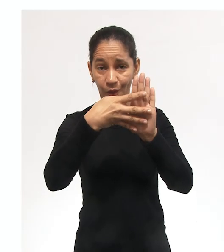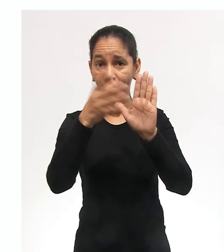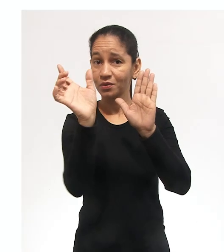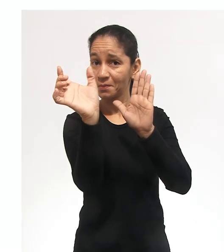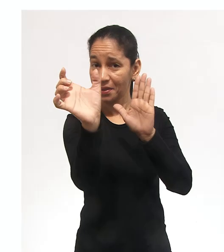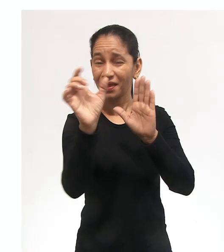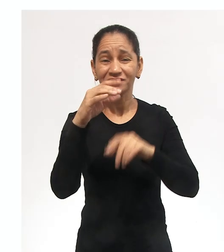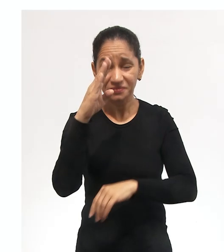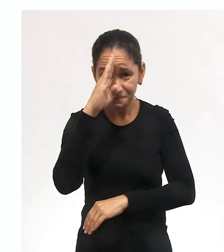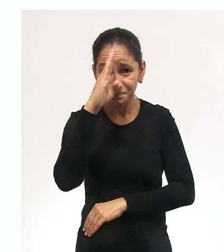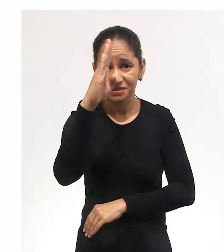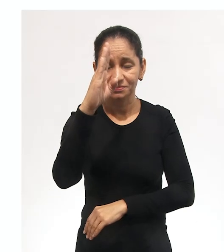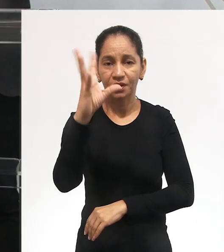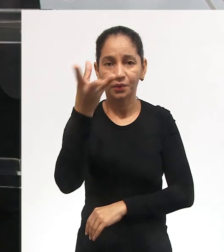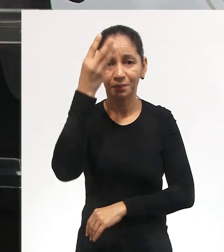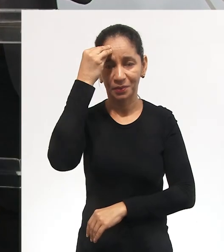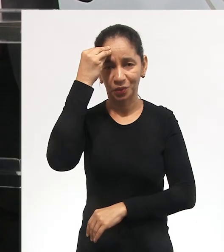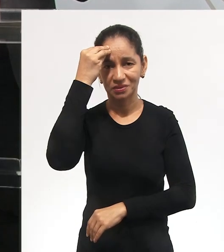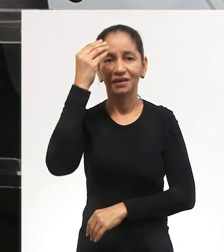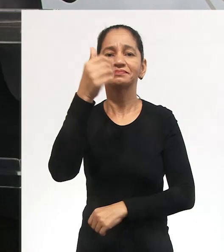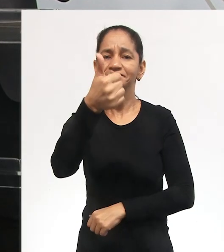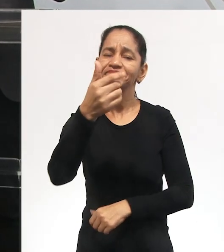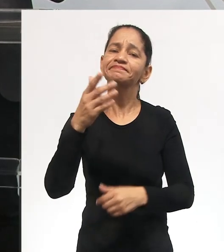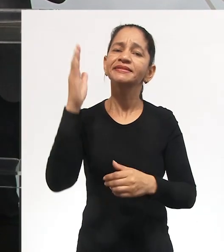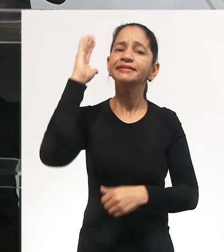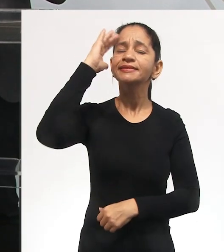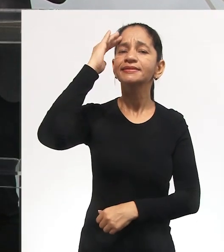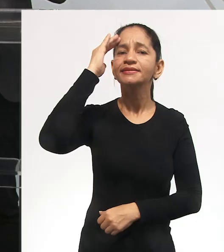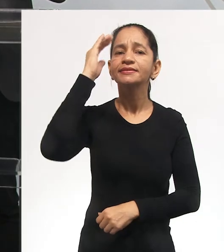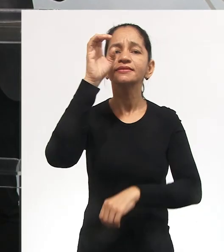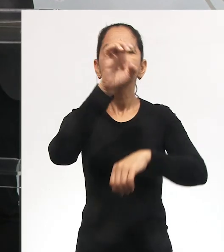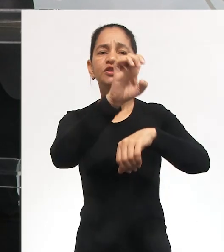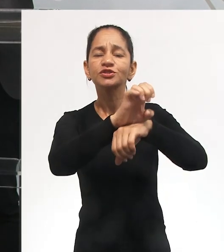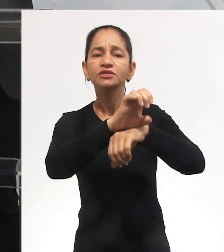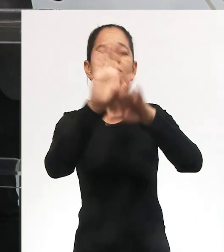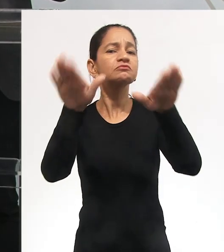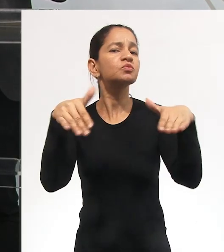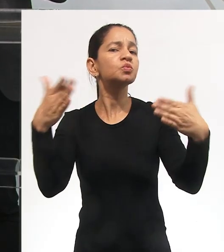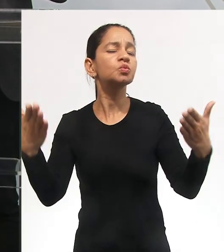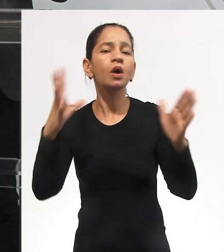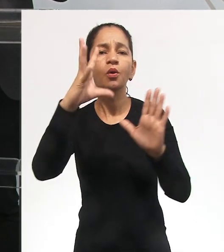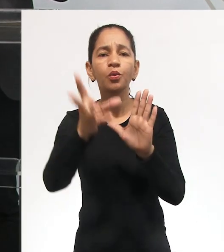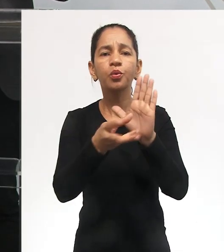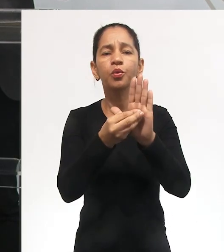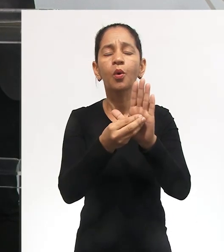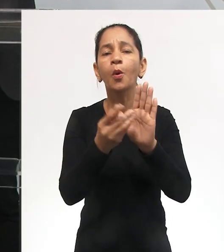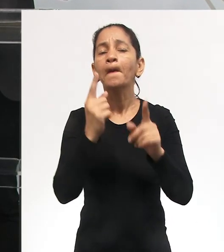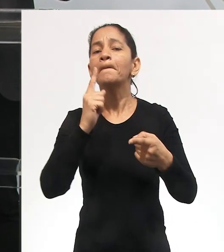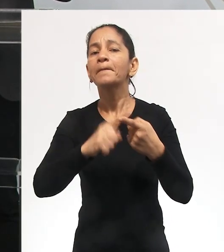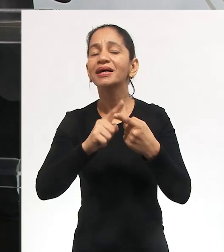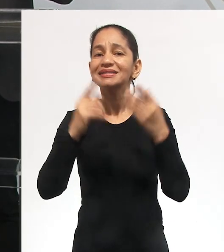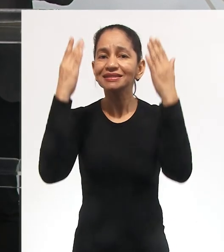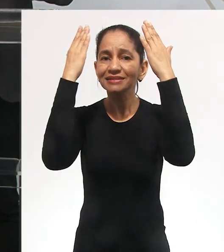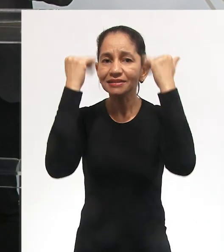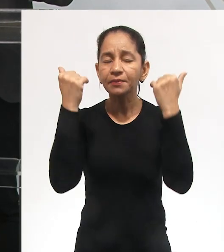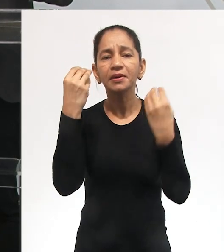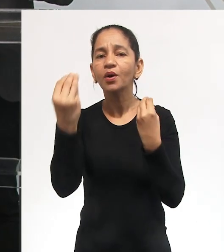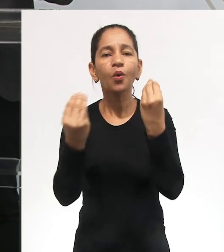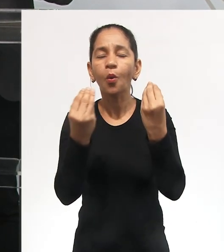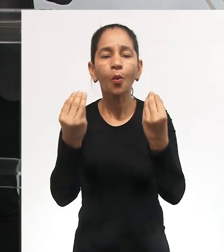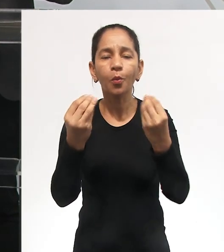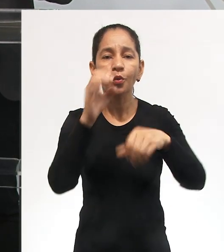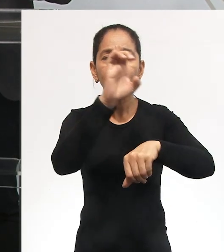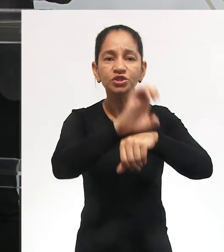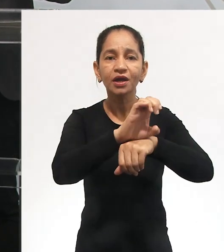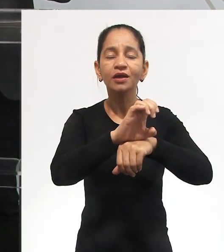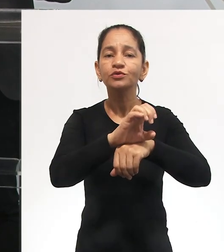povo e território. É importante a gente pegar e entender, né, o que é esse Estado, quais são os elementos que o integram, para a gente começar a entender melhor, né,